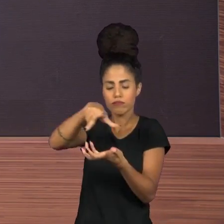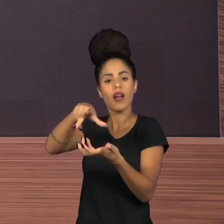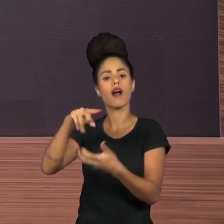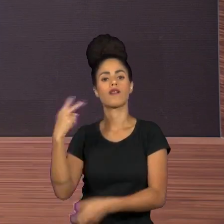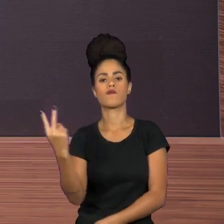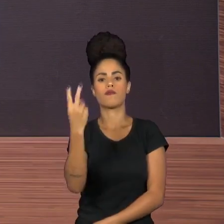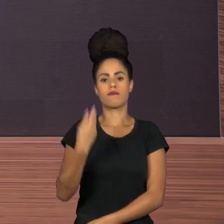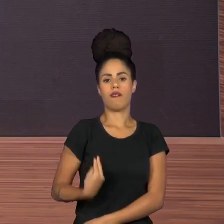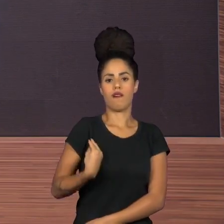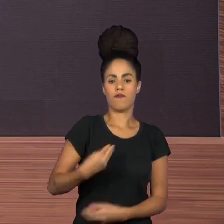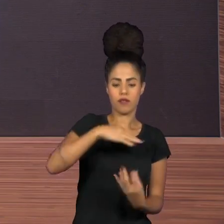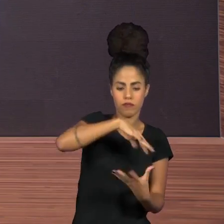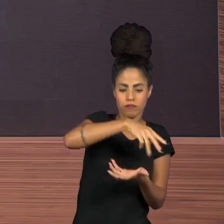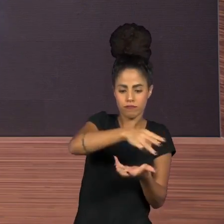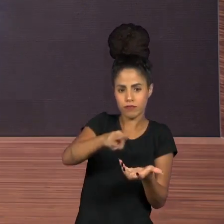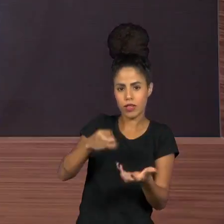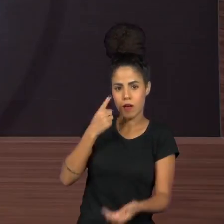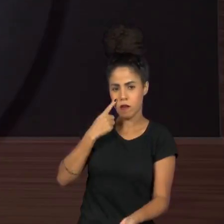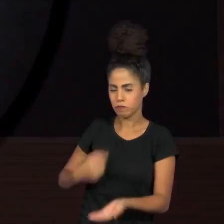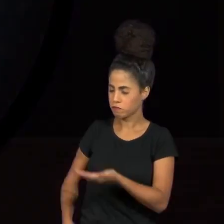na Terra.